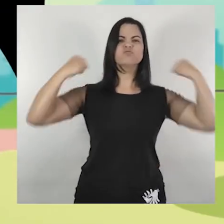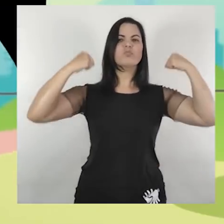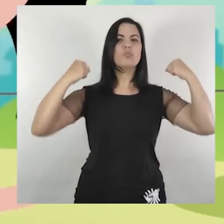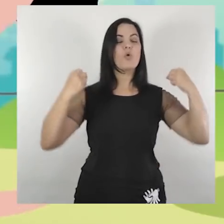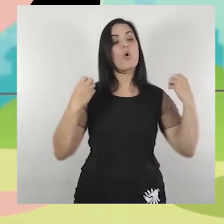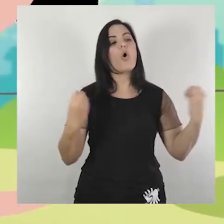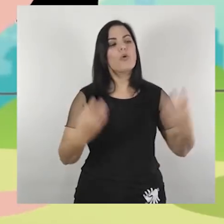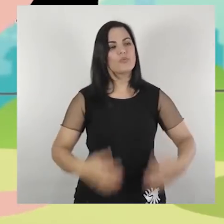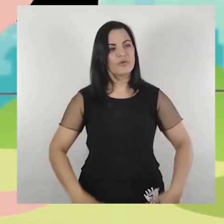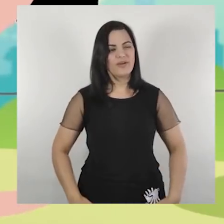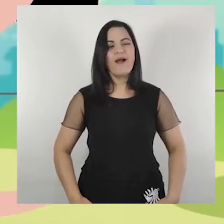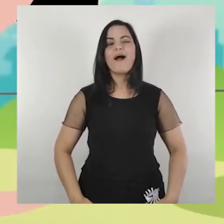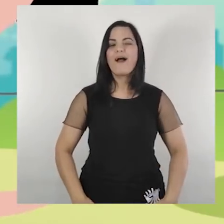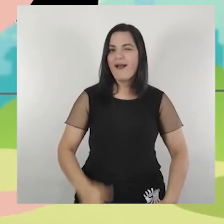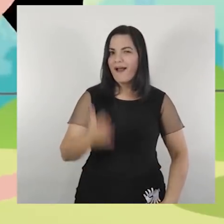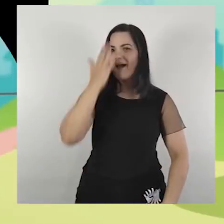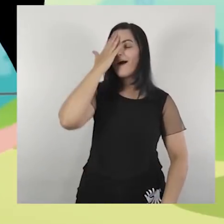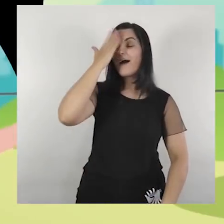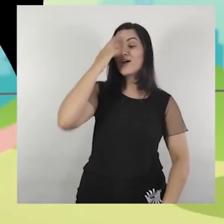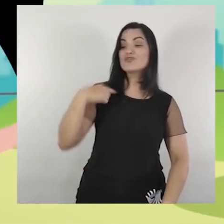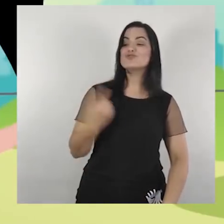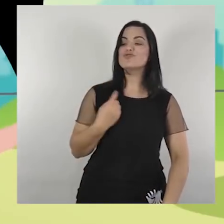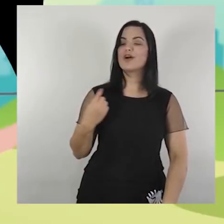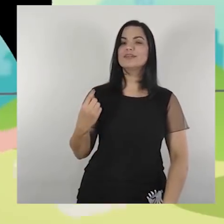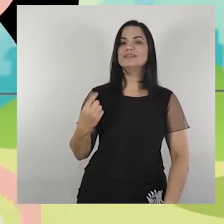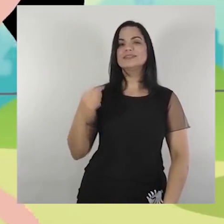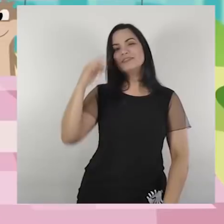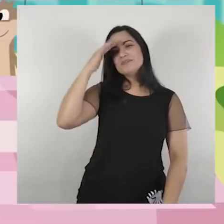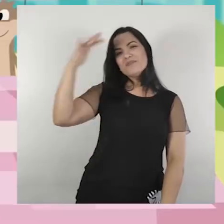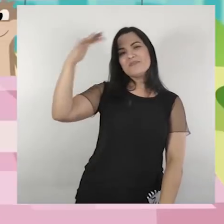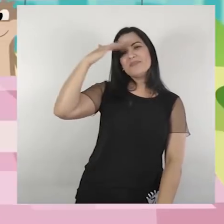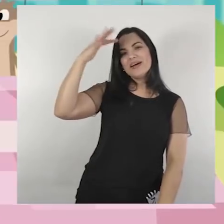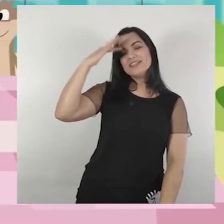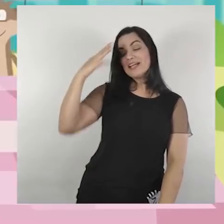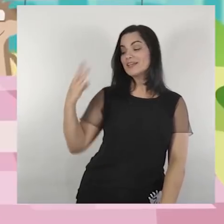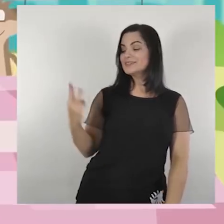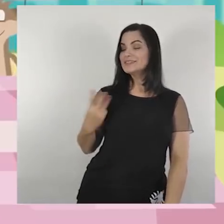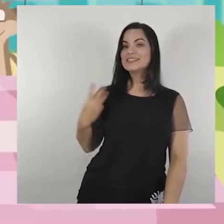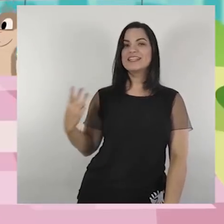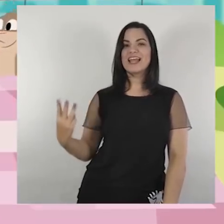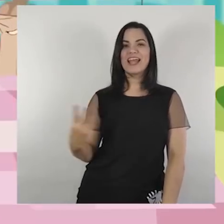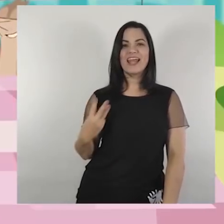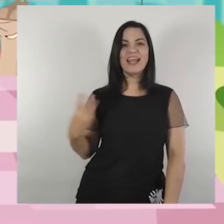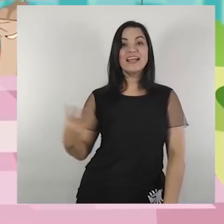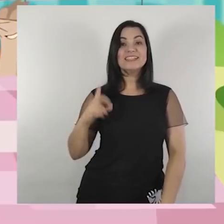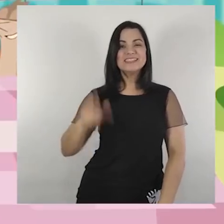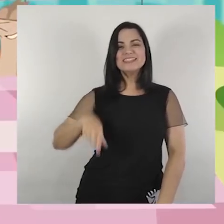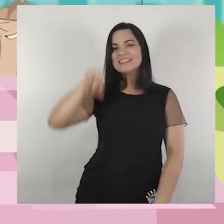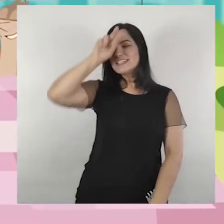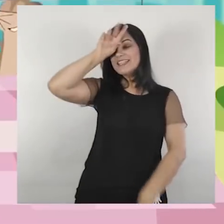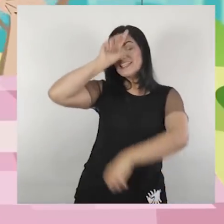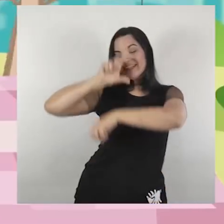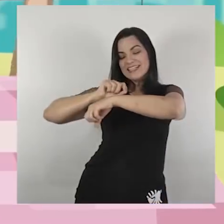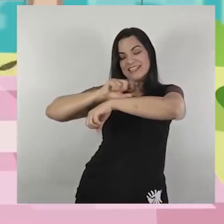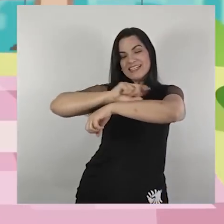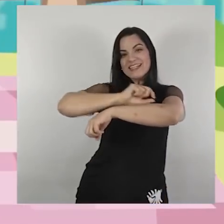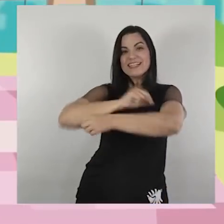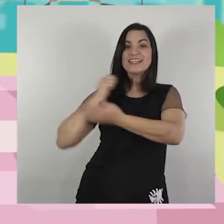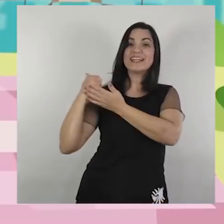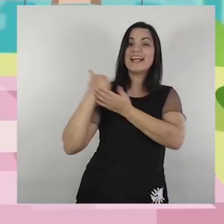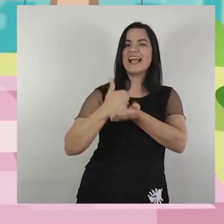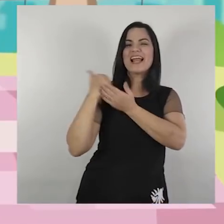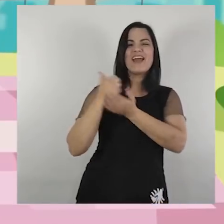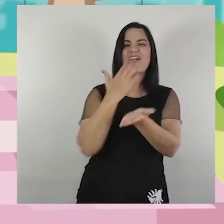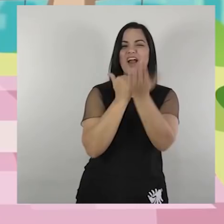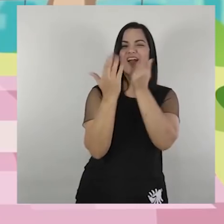fortes. Vamos fazer de conta que a gente era formiga e carregar um montão de comidas.